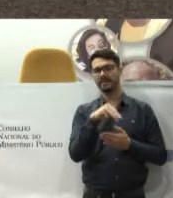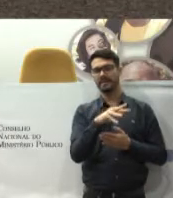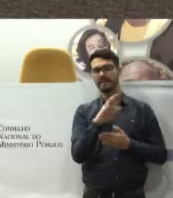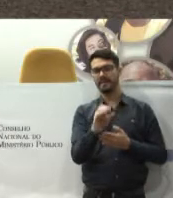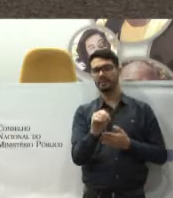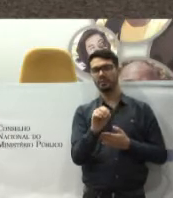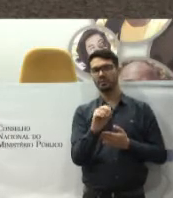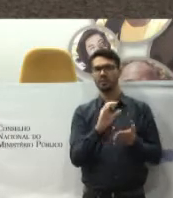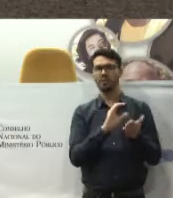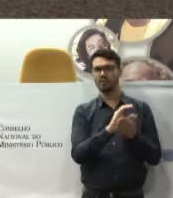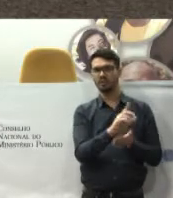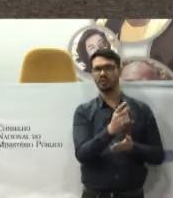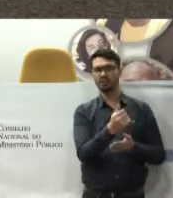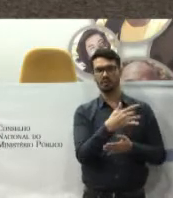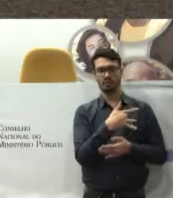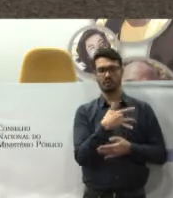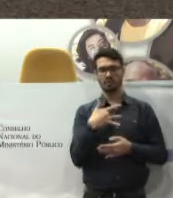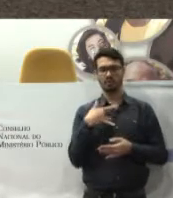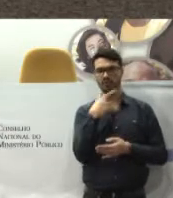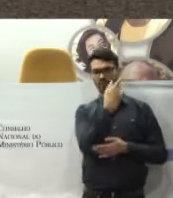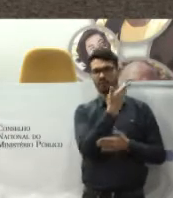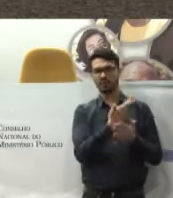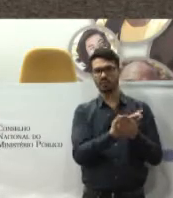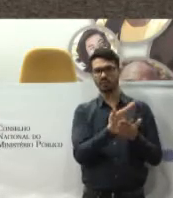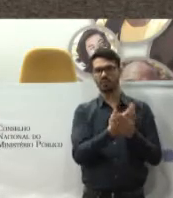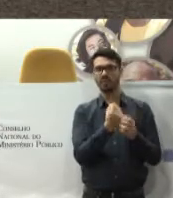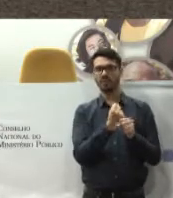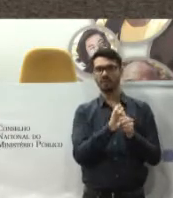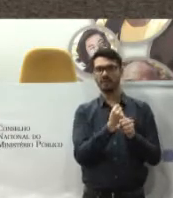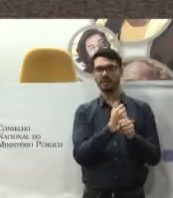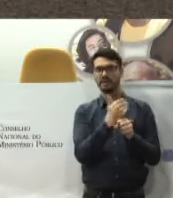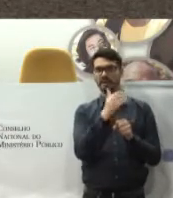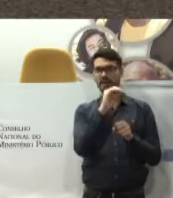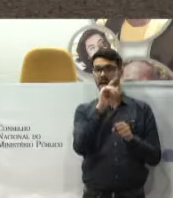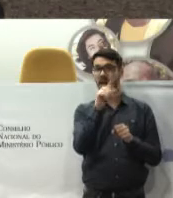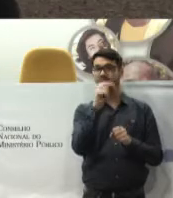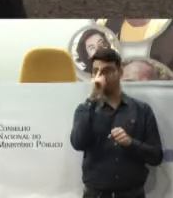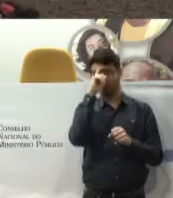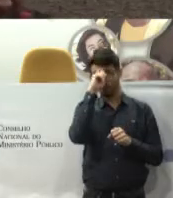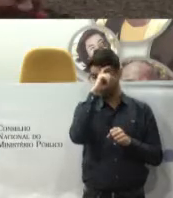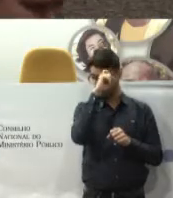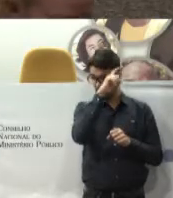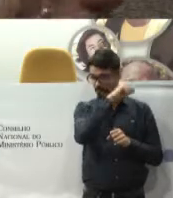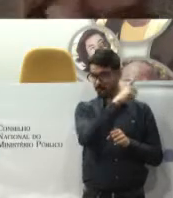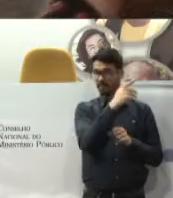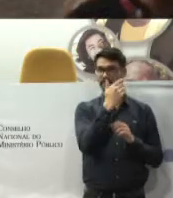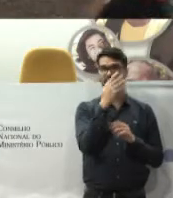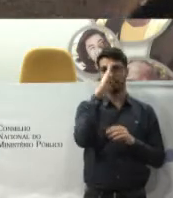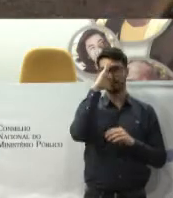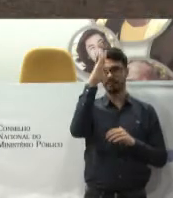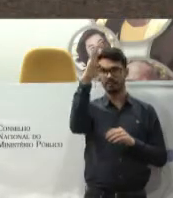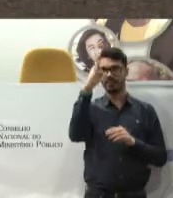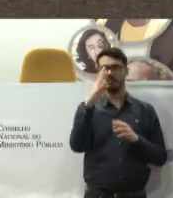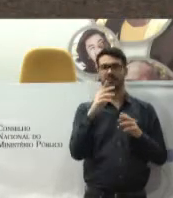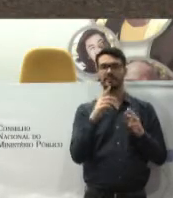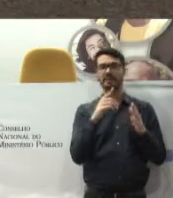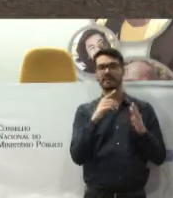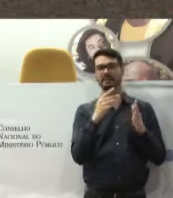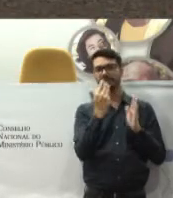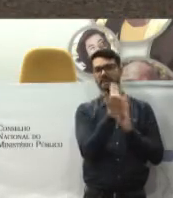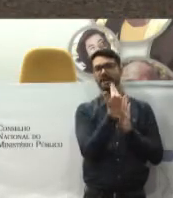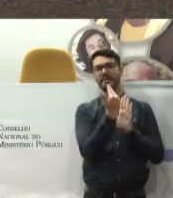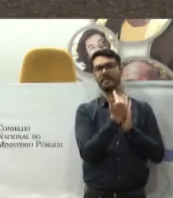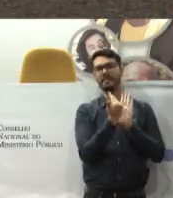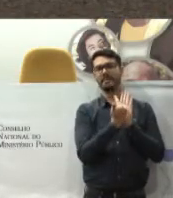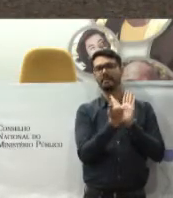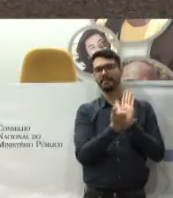anos financiamento da saúde, que é uma área extremamente complexa, exatamente por conta desses pontos que vários dos